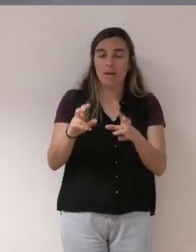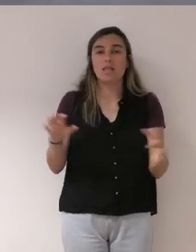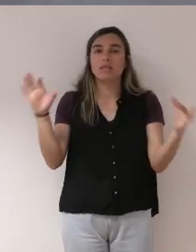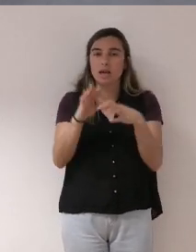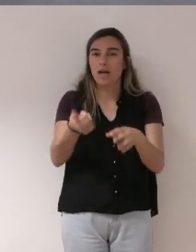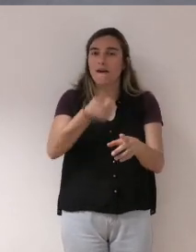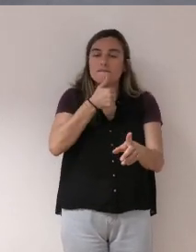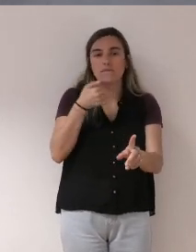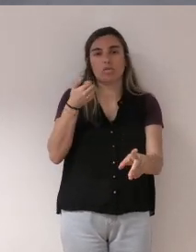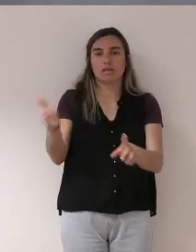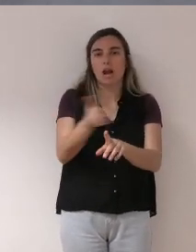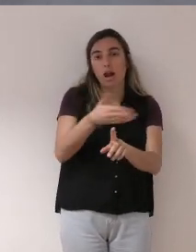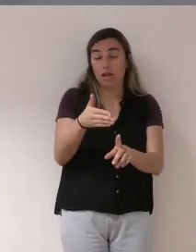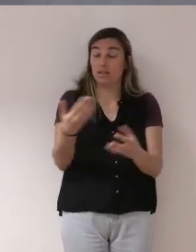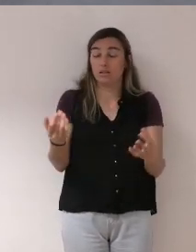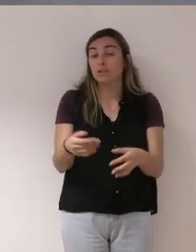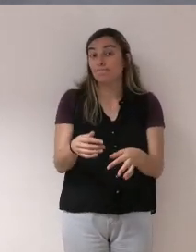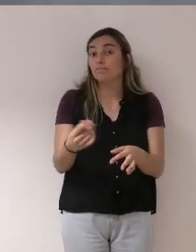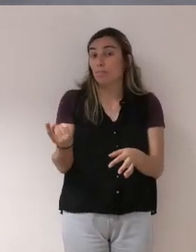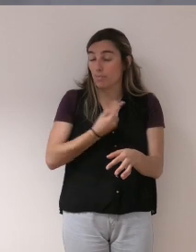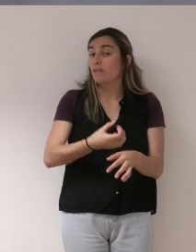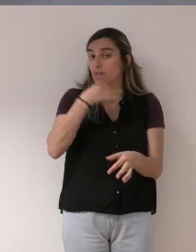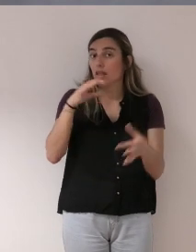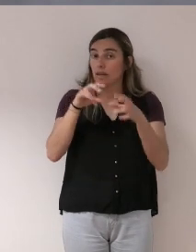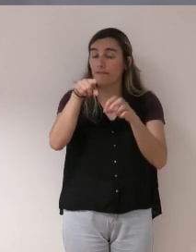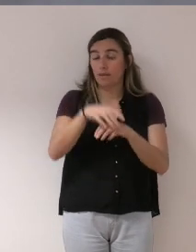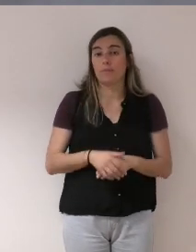da violência. Sim. E...